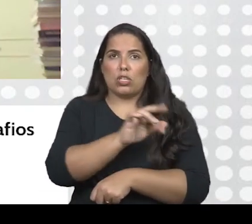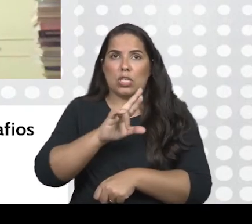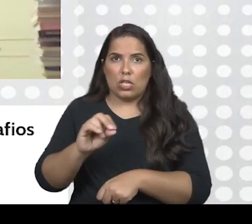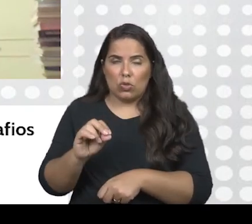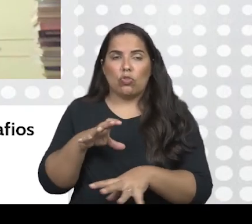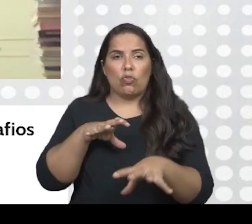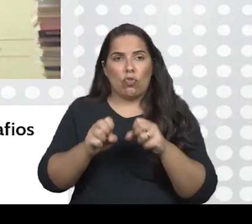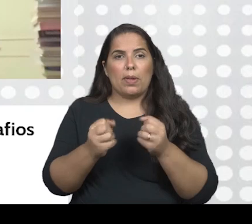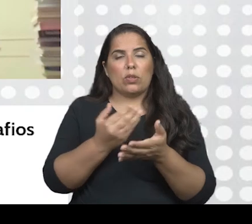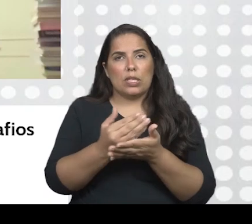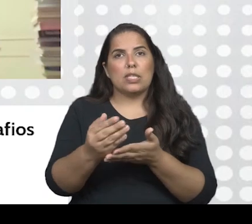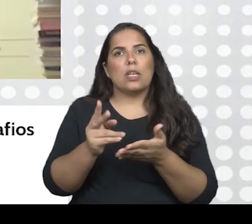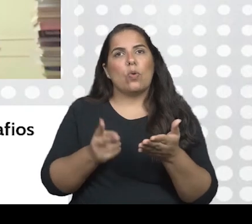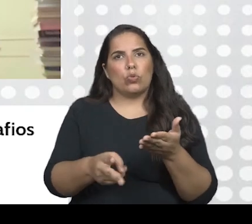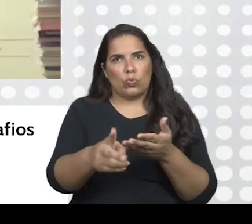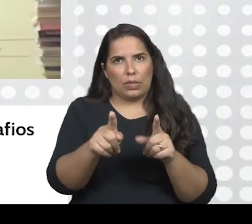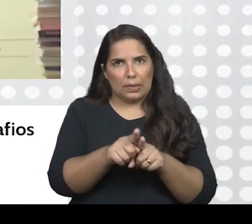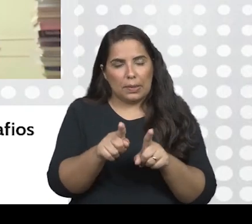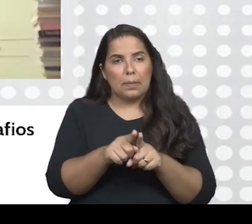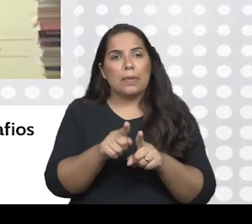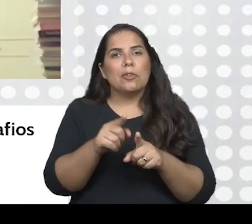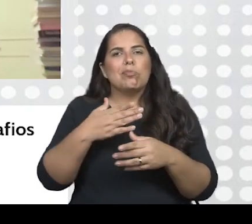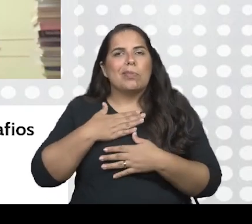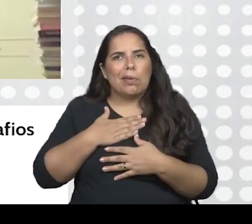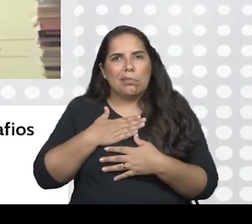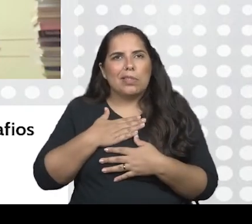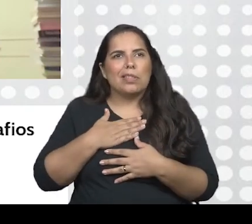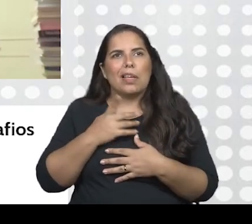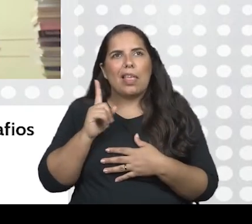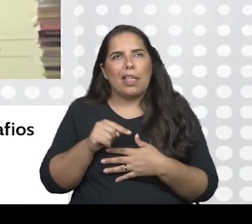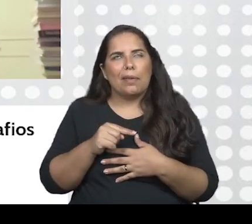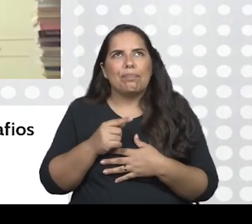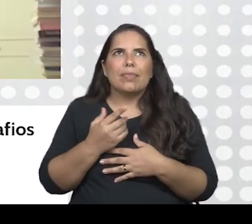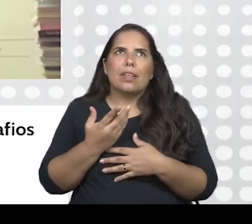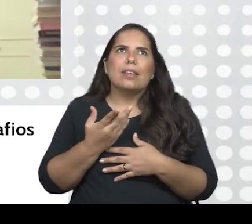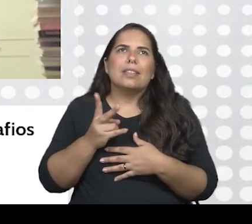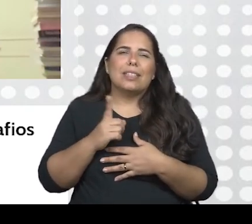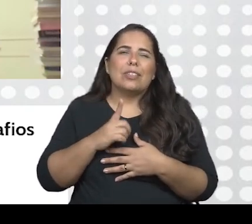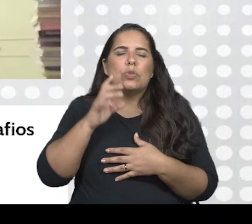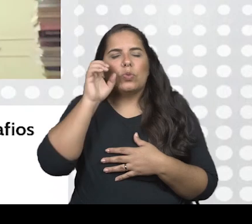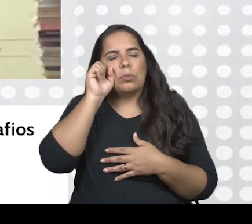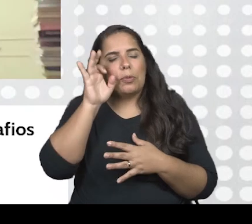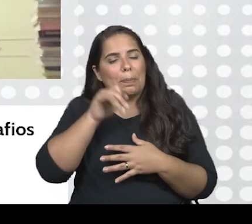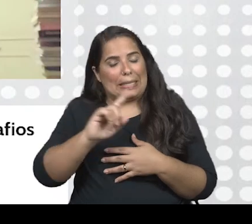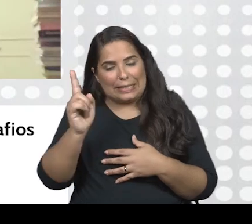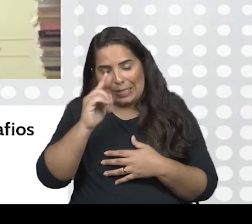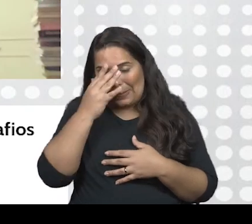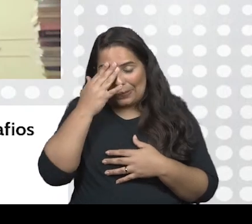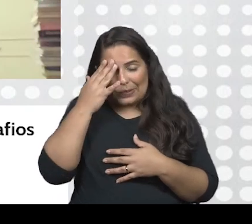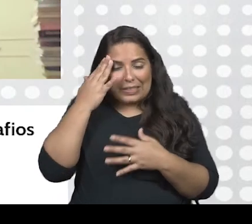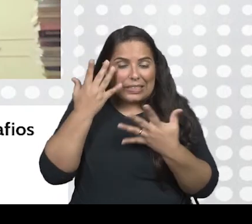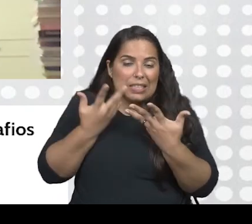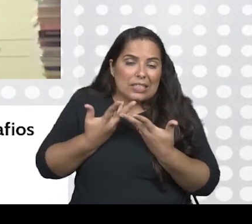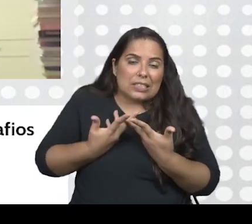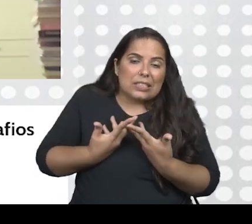de formação inicial e continuada. Isso, para mim, apesar das noites sem dormir e da